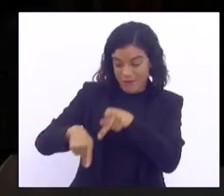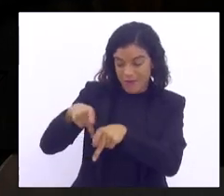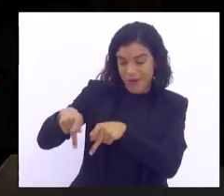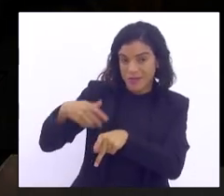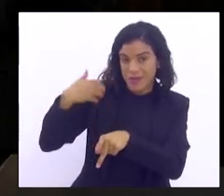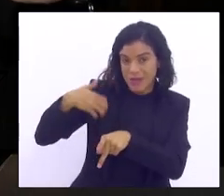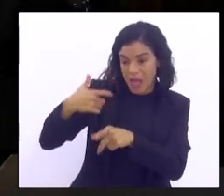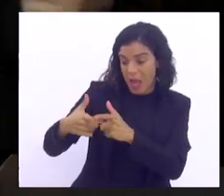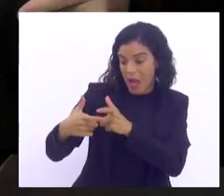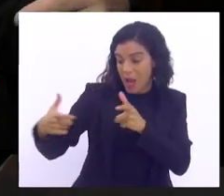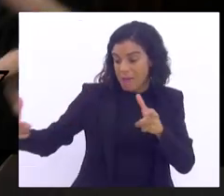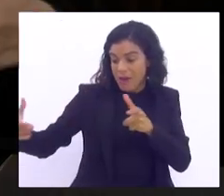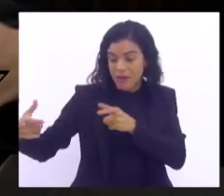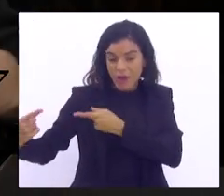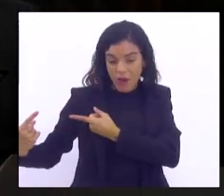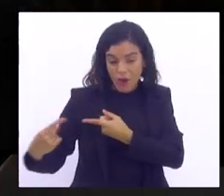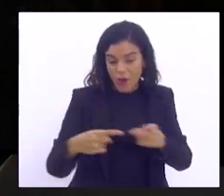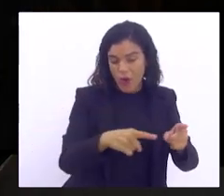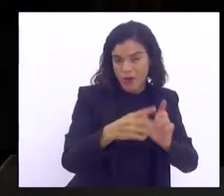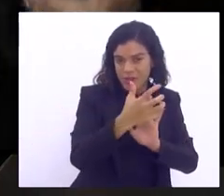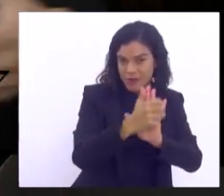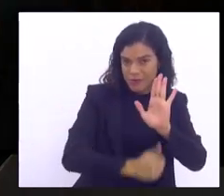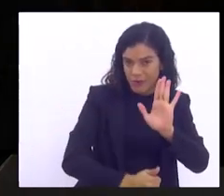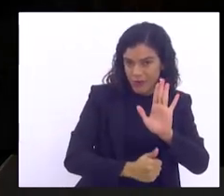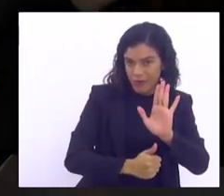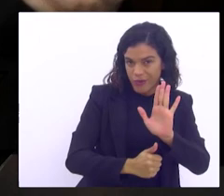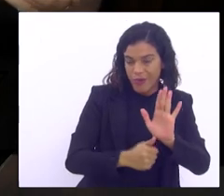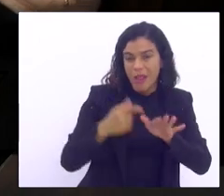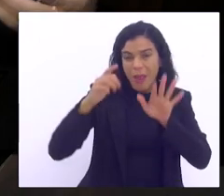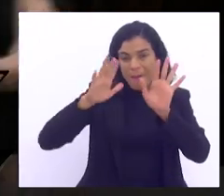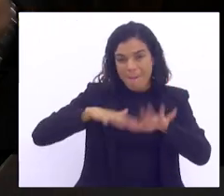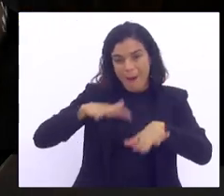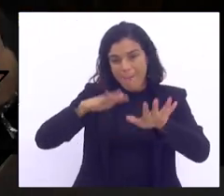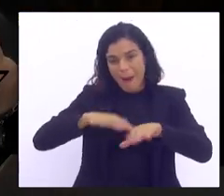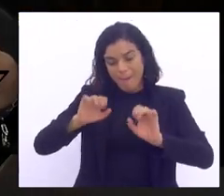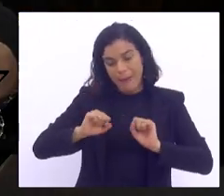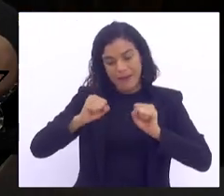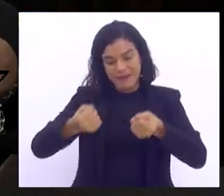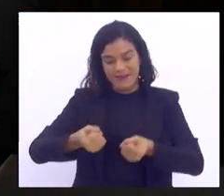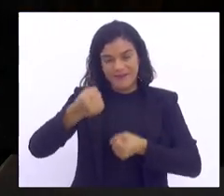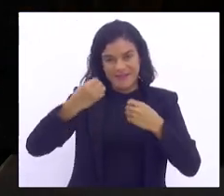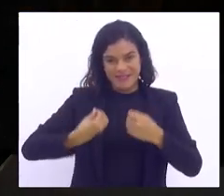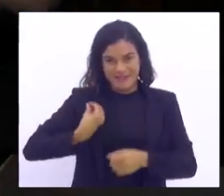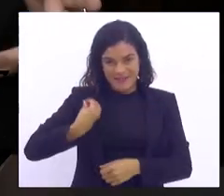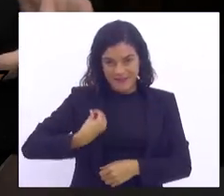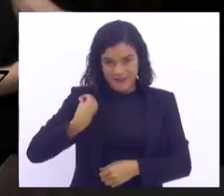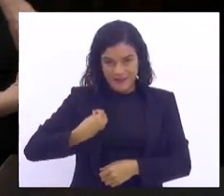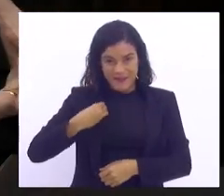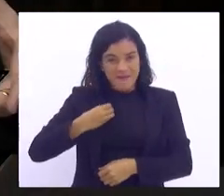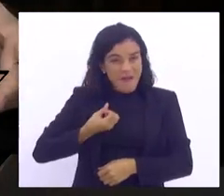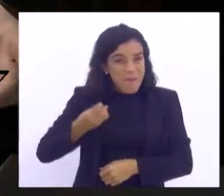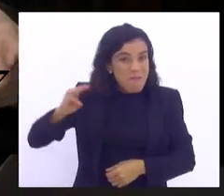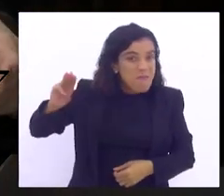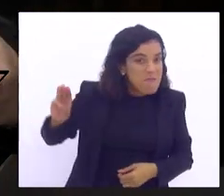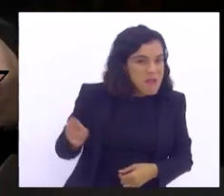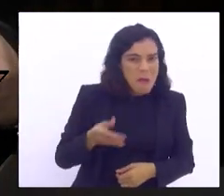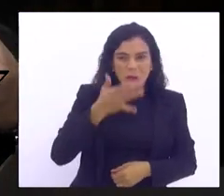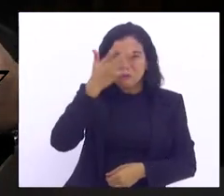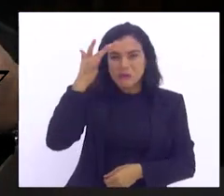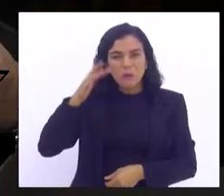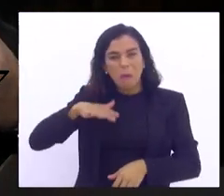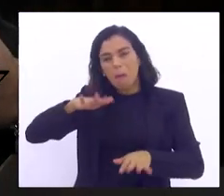argentina é majoritariamente pró-vida. Tanto é que, nas marchas pró-vida que acontecem na Argentina, eles colocam milhões de pessoas na rua, nas